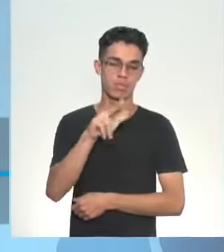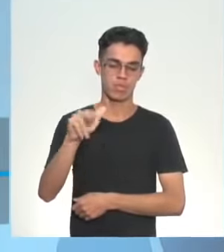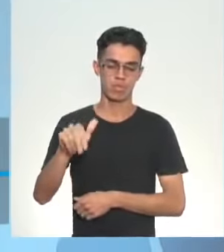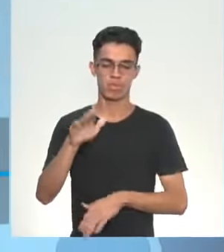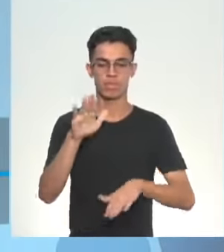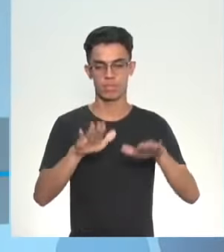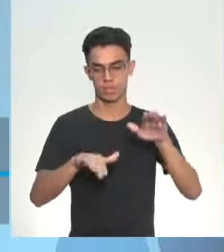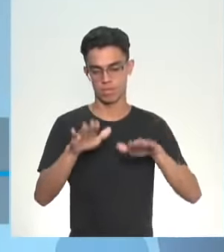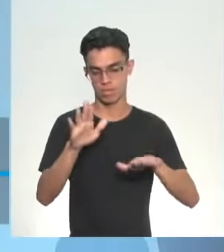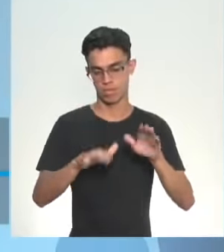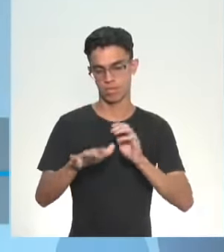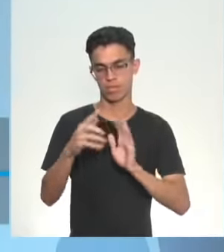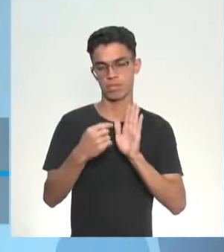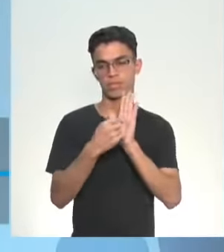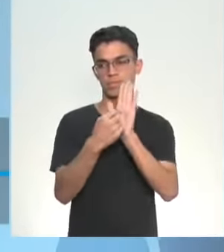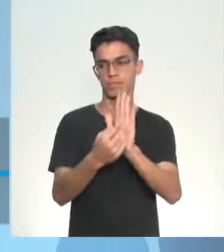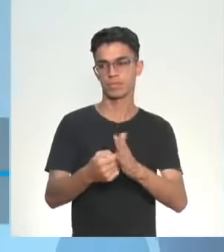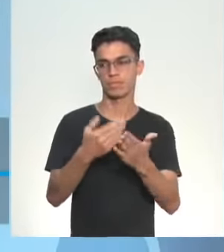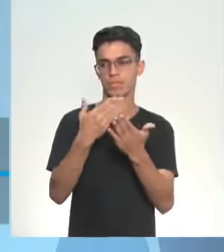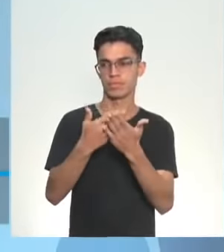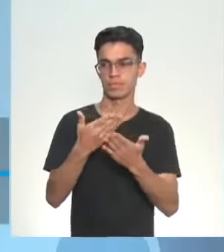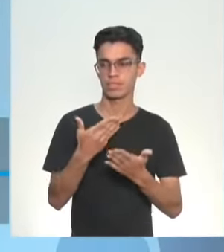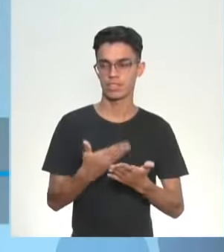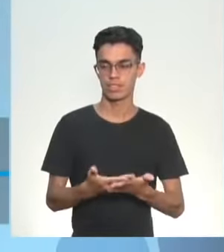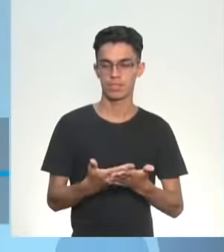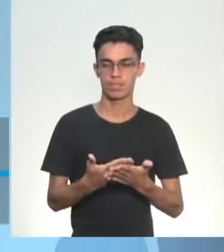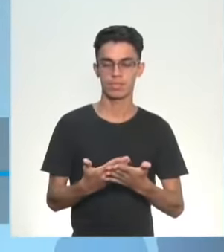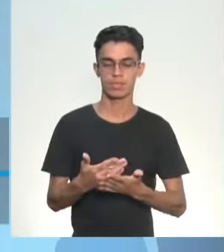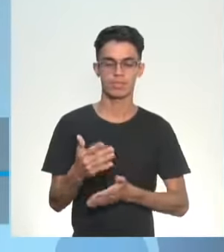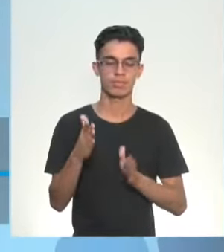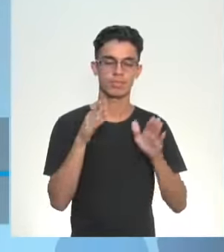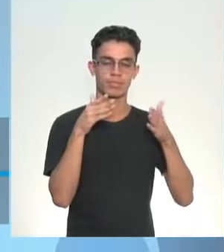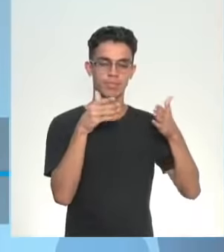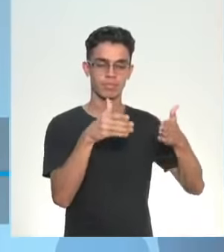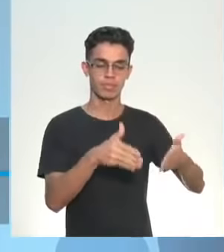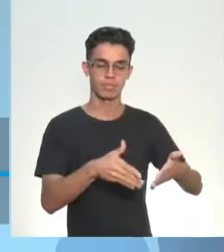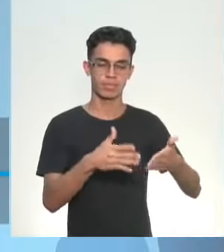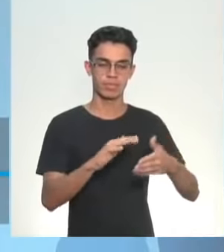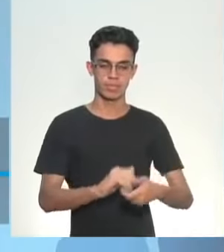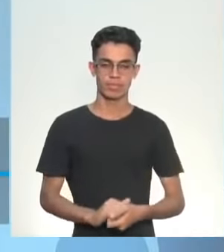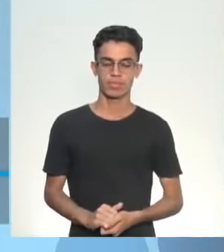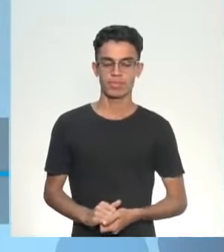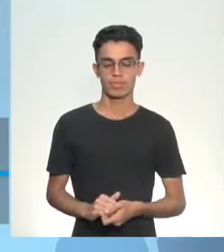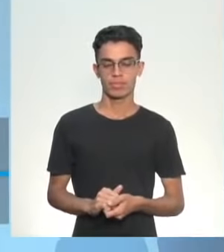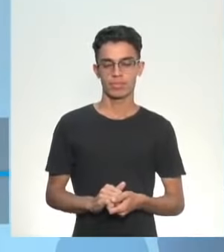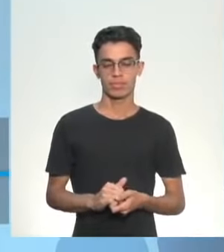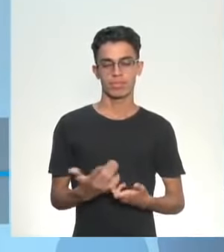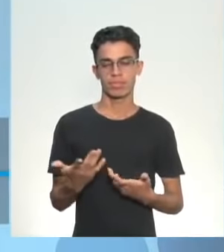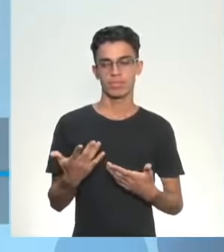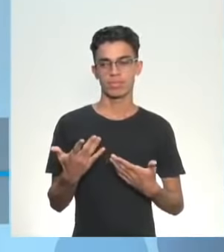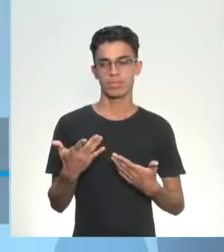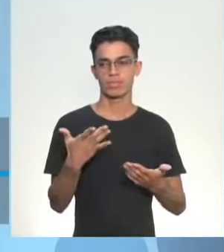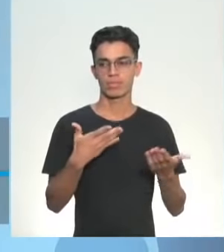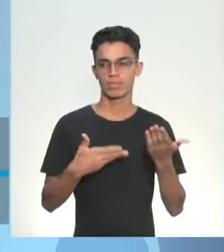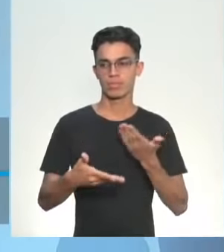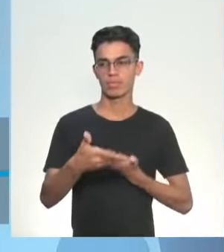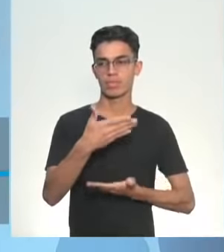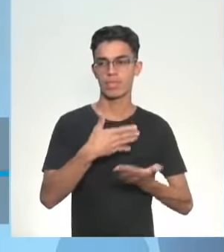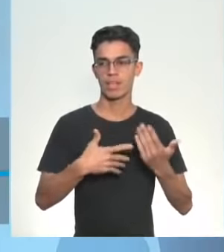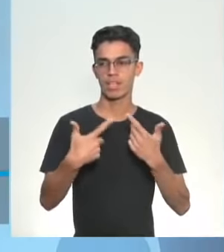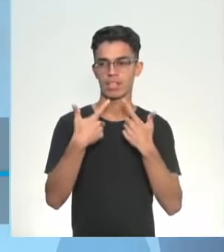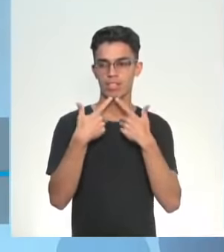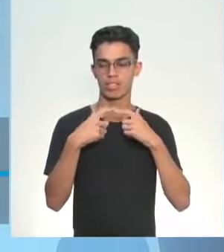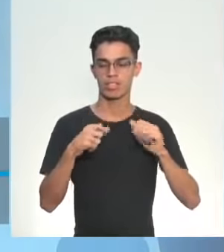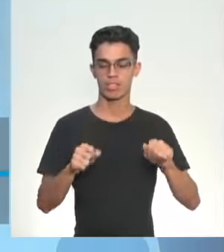vão aparecer nessa aula e o foco dela É esse mesmo então a gente vai trabalhar com esse aspecto da